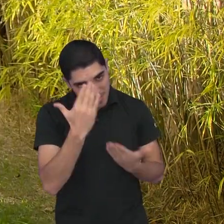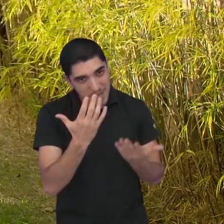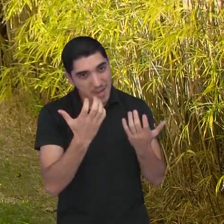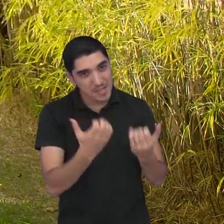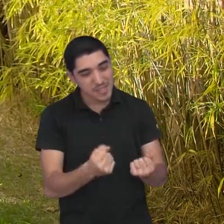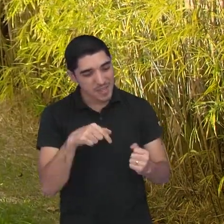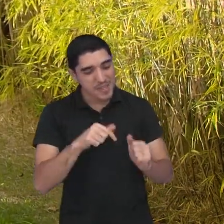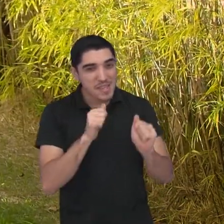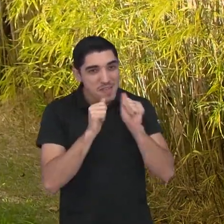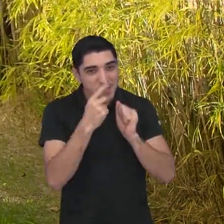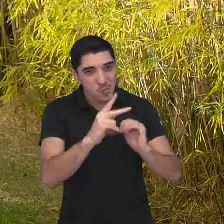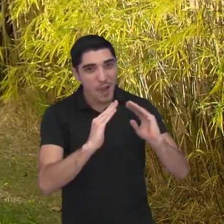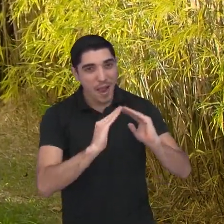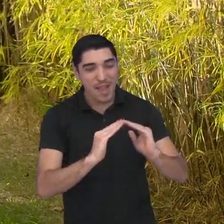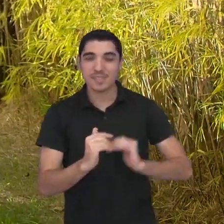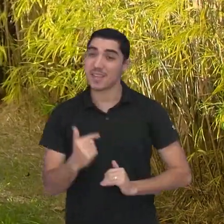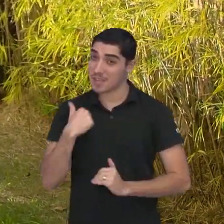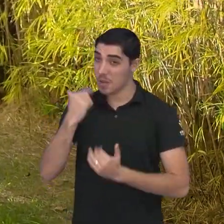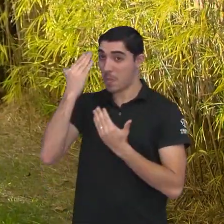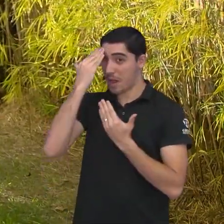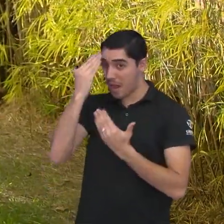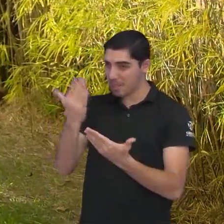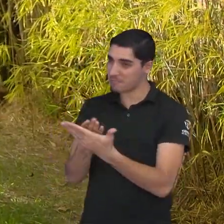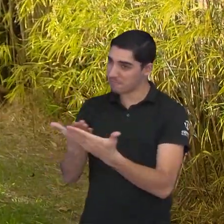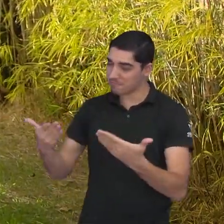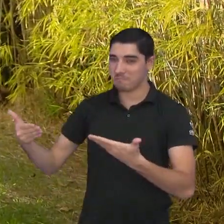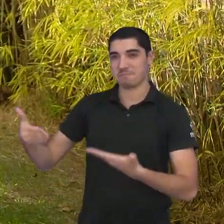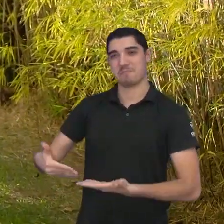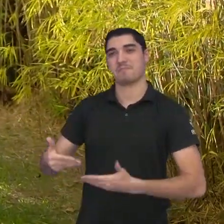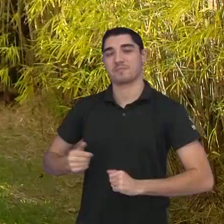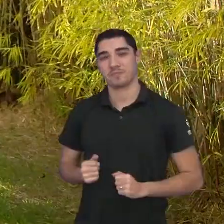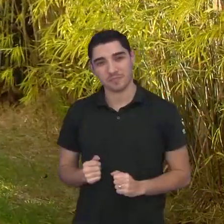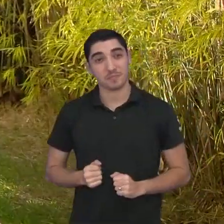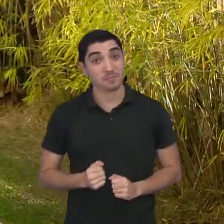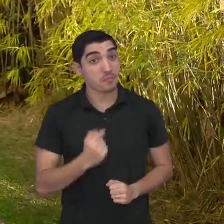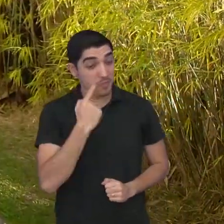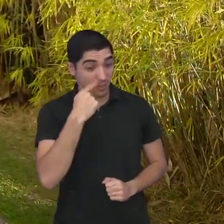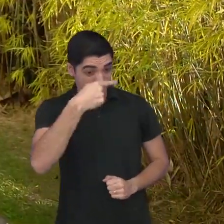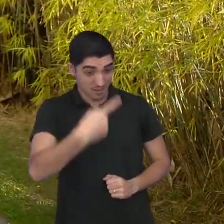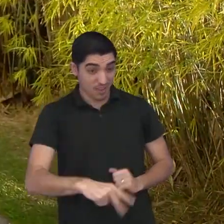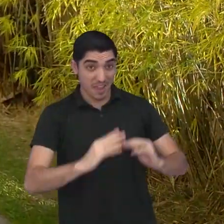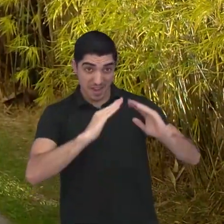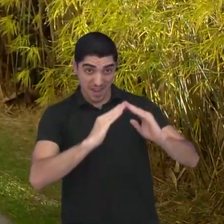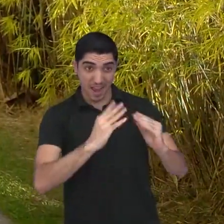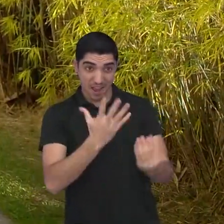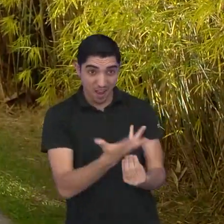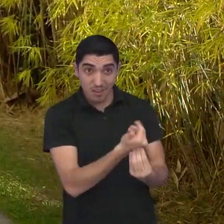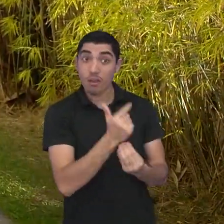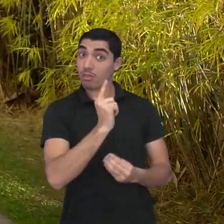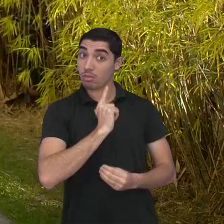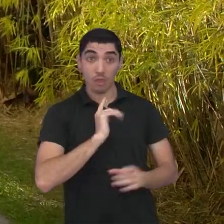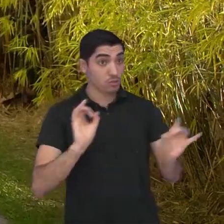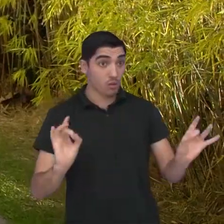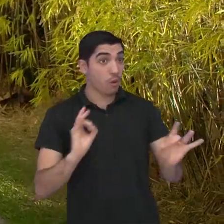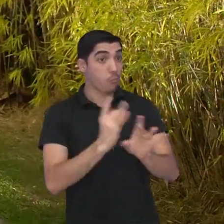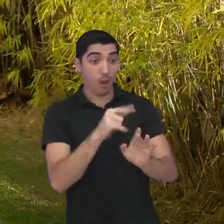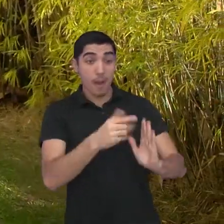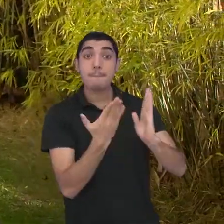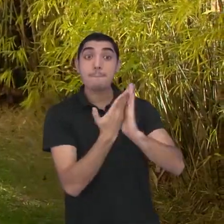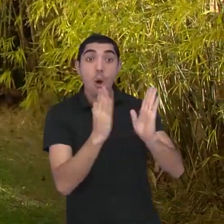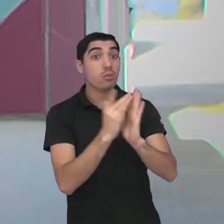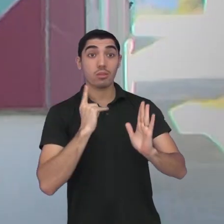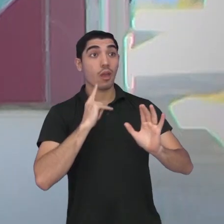Evaldo, obrigada, viu, por me receber na sua casa. Eu que agradeço a você e a toda a equipe. Gente, casa de artista, é claro que já tem obra na porta